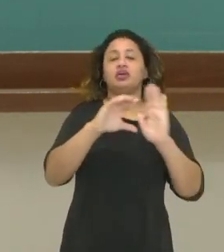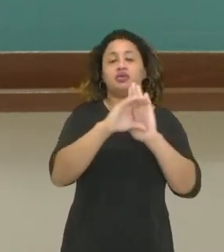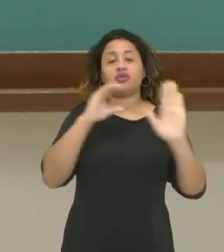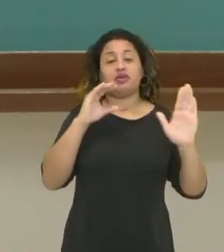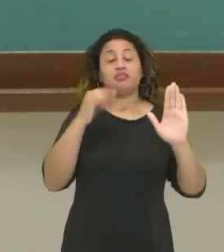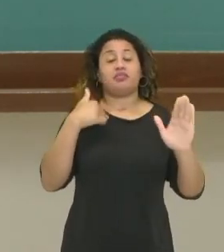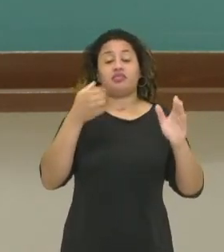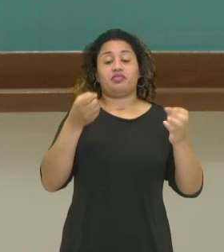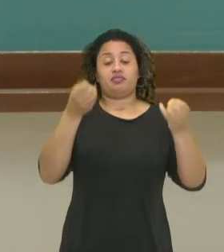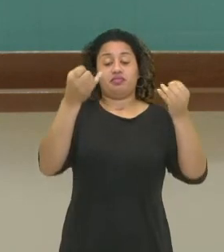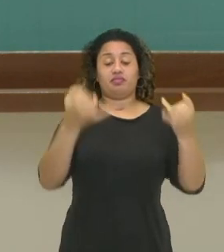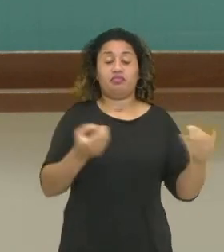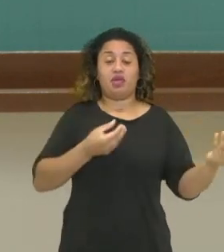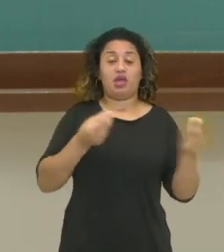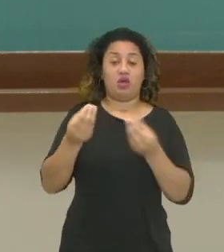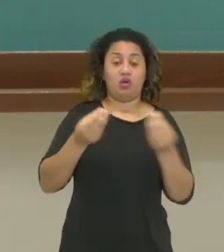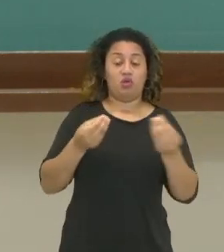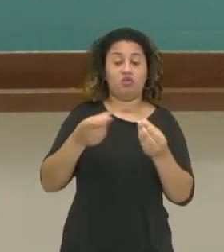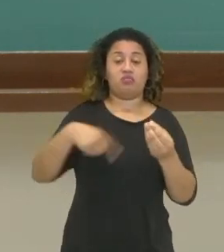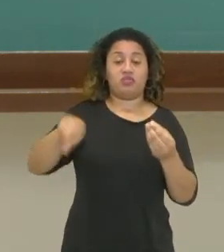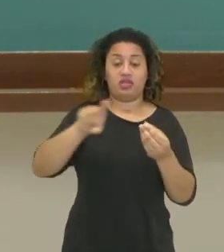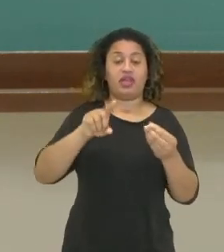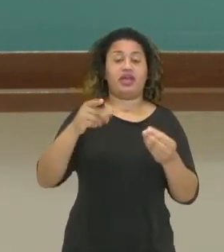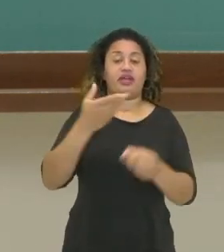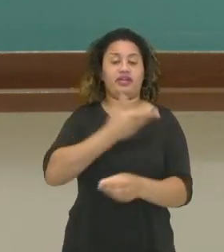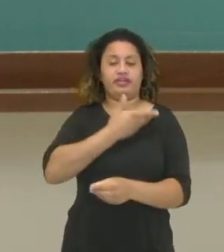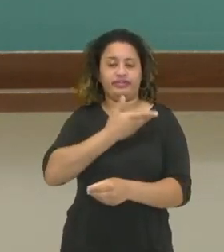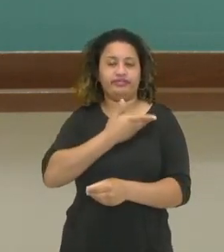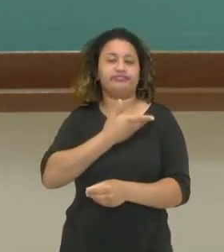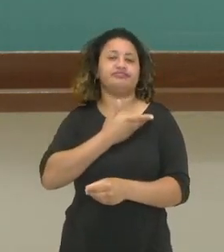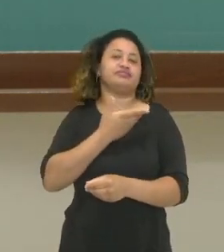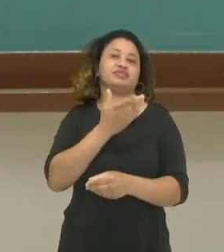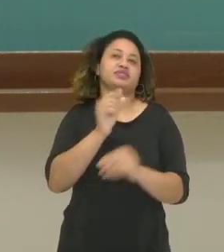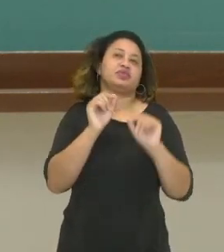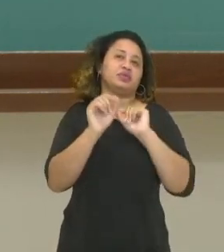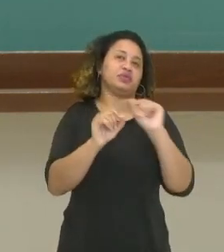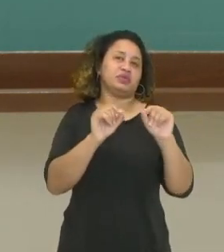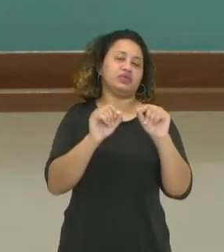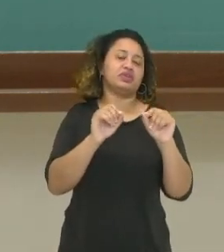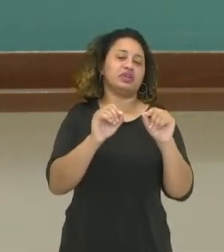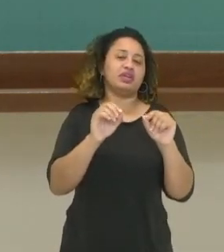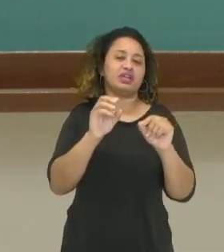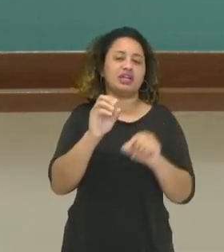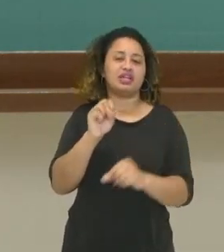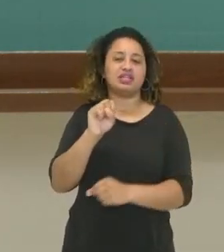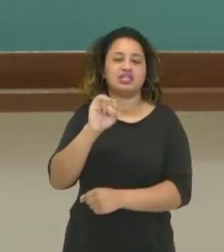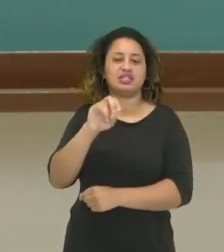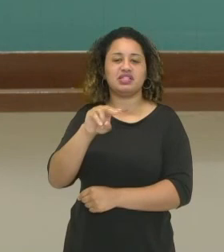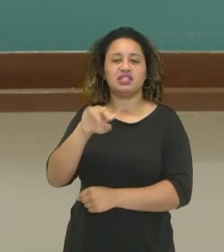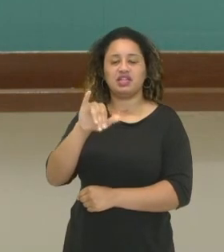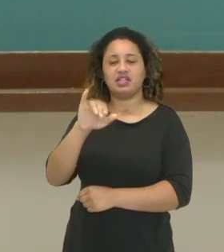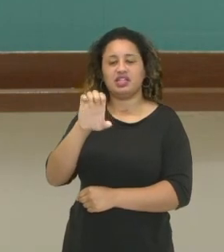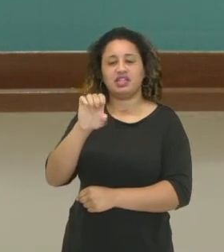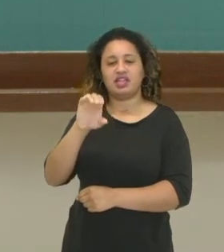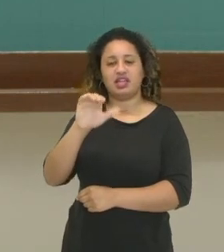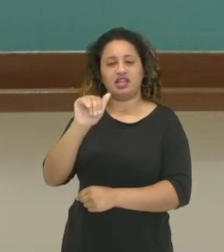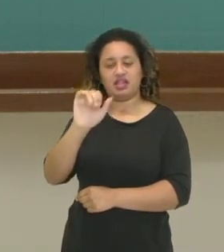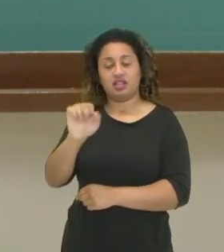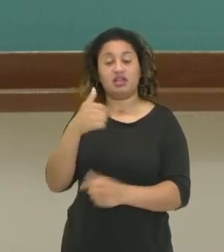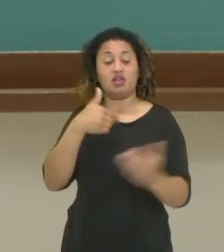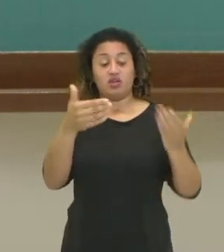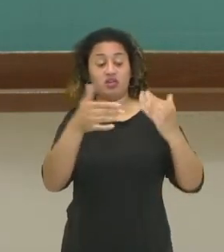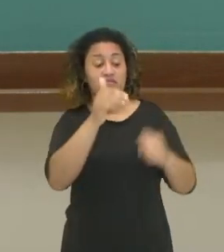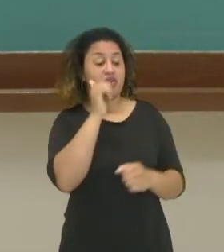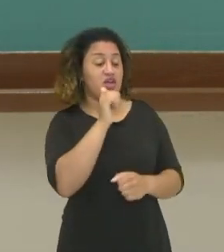como que eram os colegas, né? Por exemplo, com feições simiescas, né? Ele vai comparar uma moça dizendo